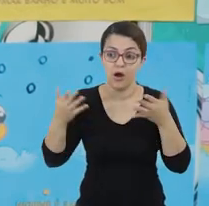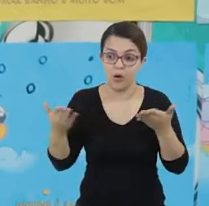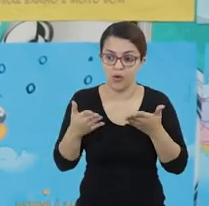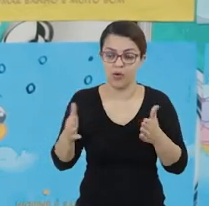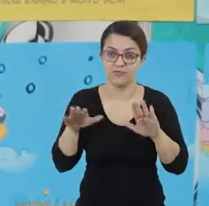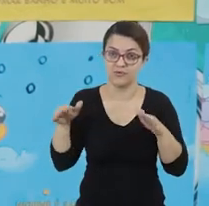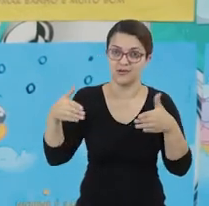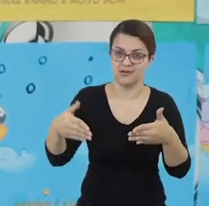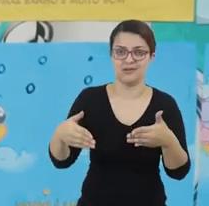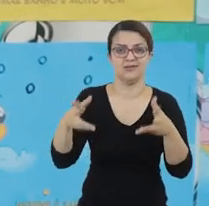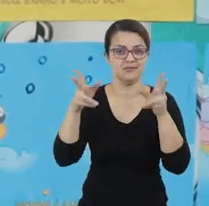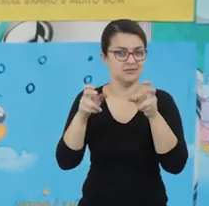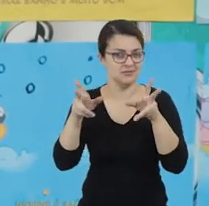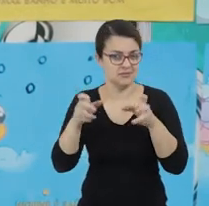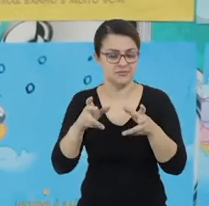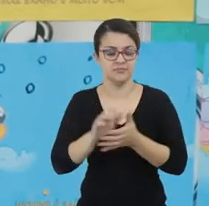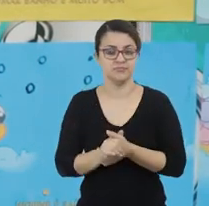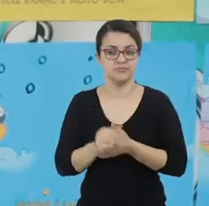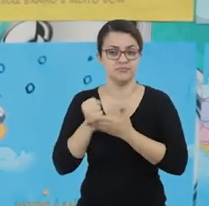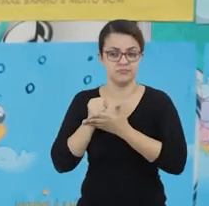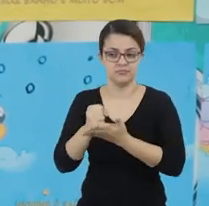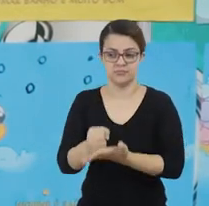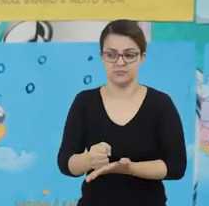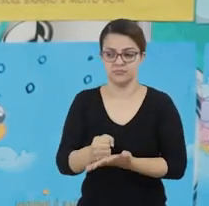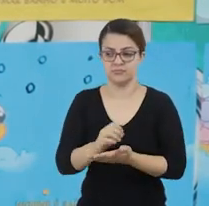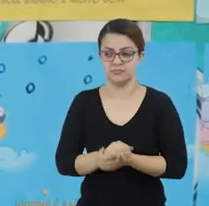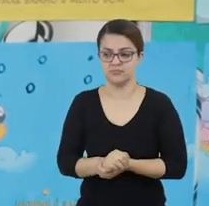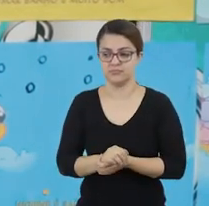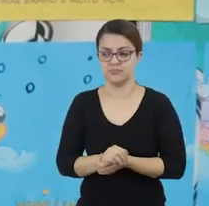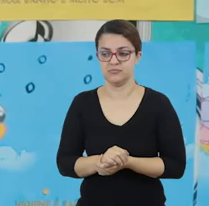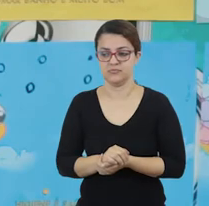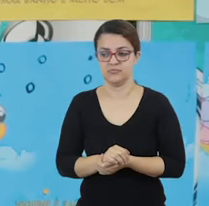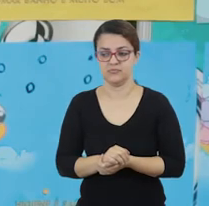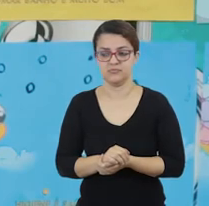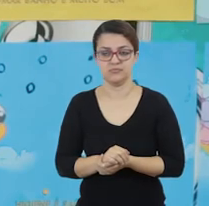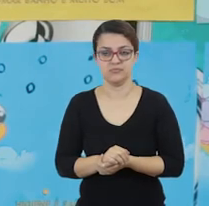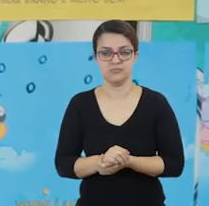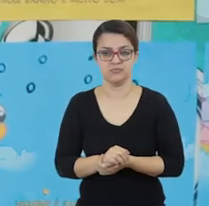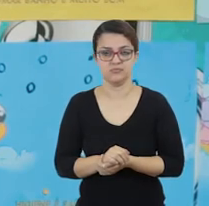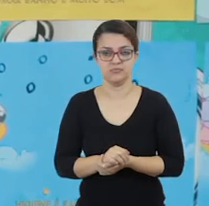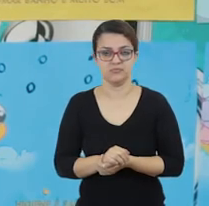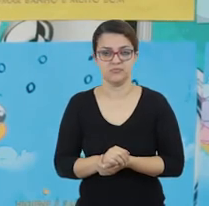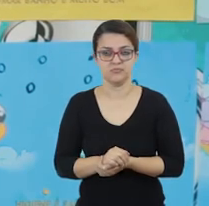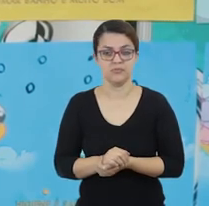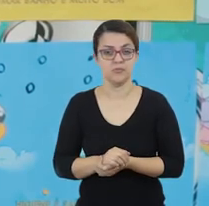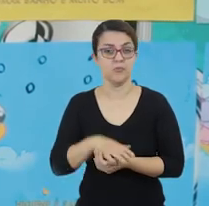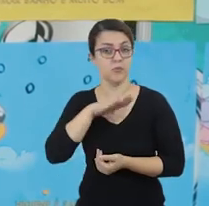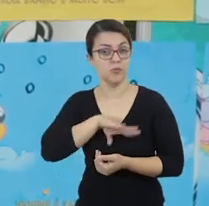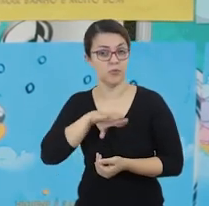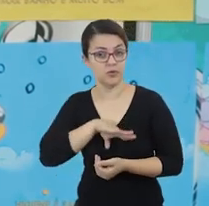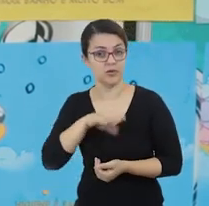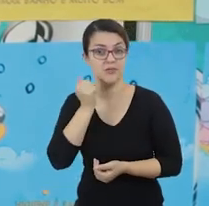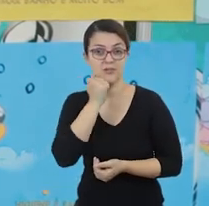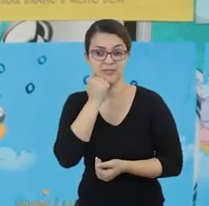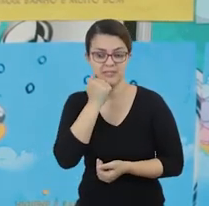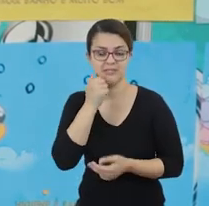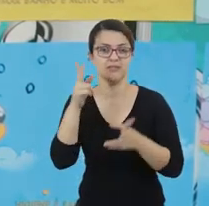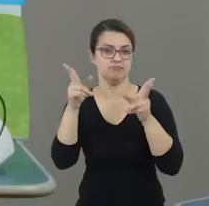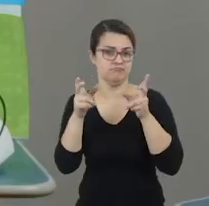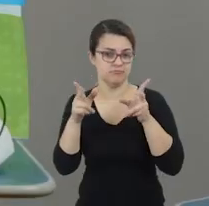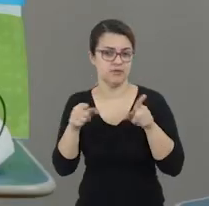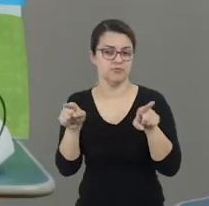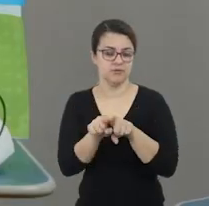Então eu trouxe a atividade de língua portuguesa e atividade de ciência voltada para esse tema